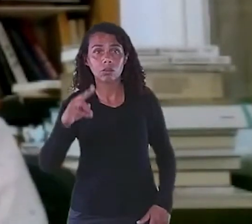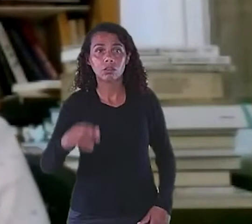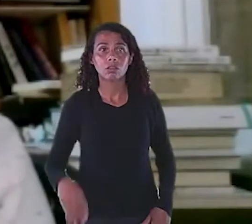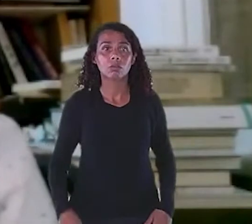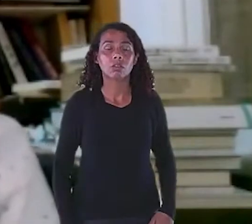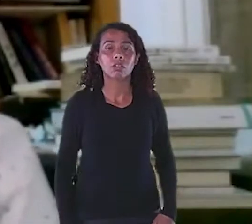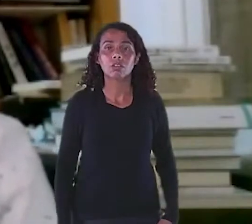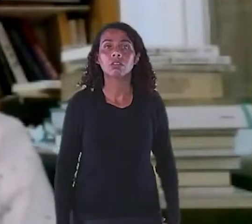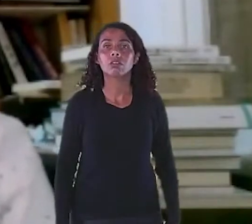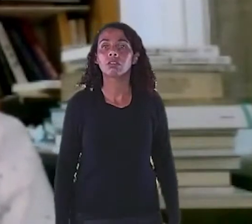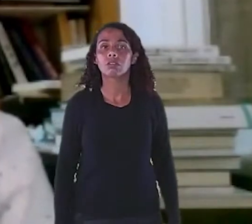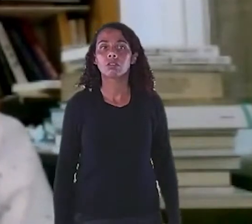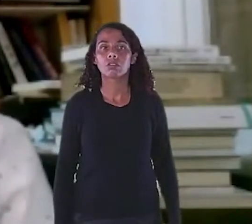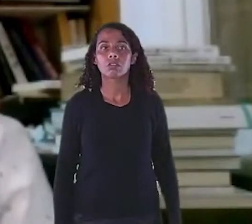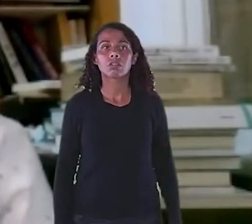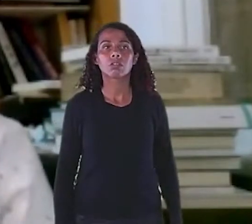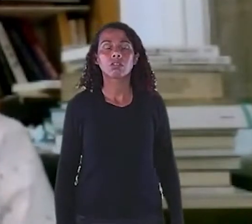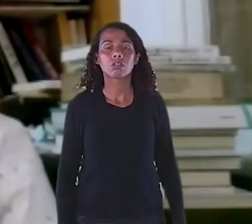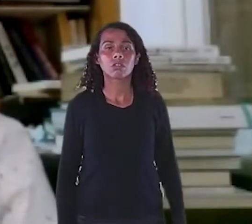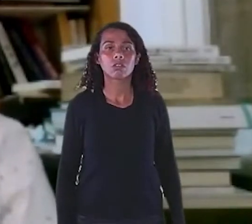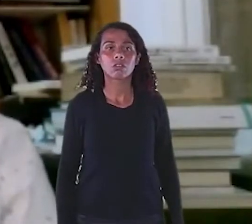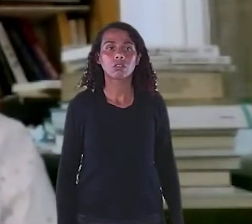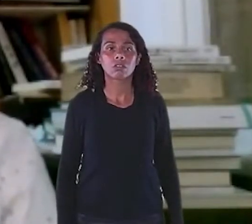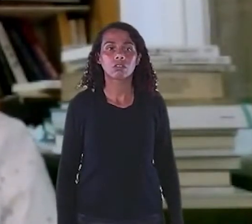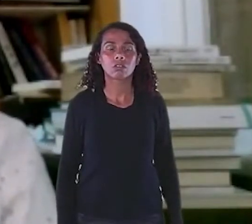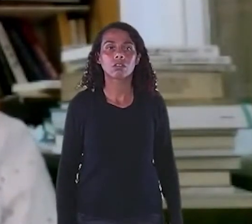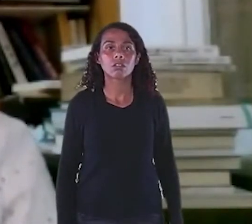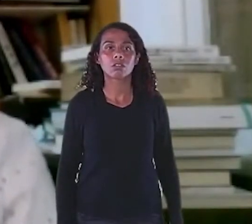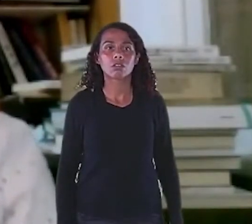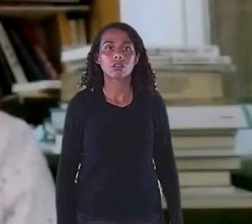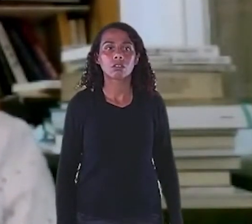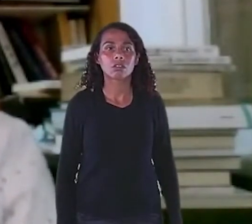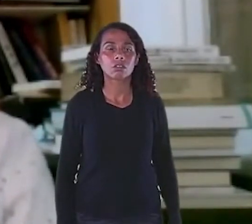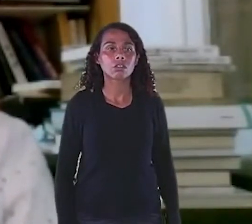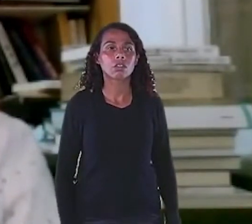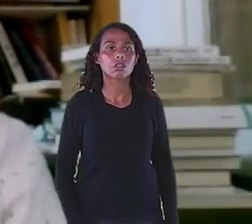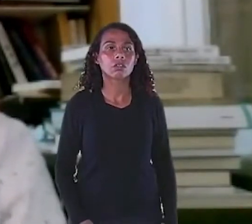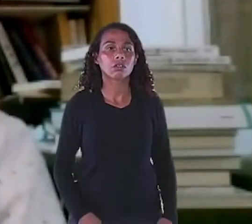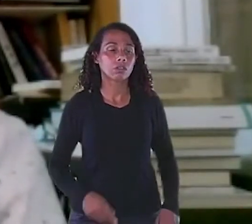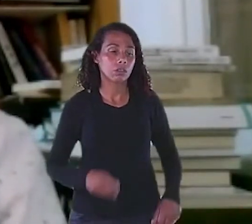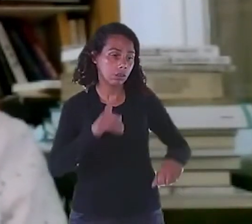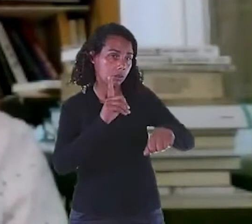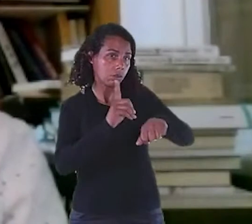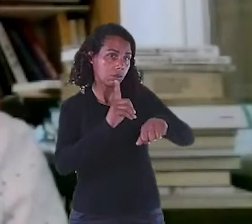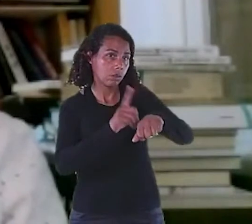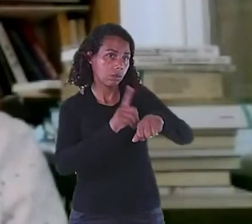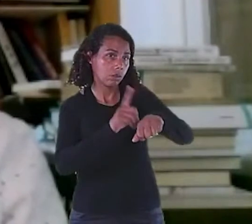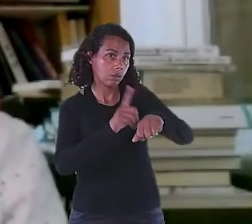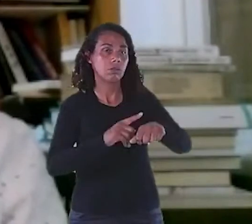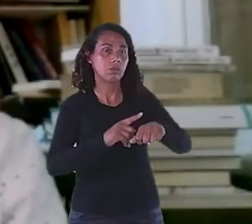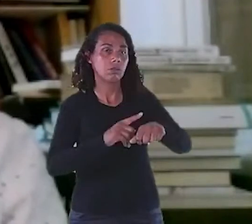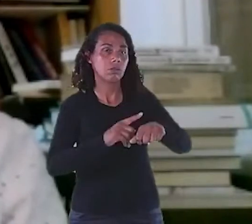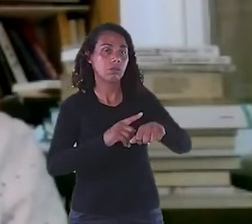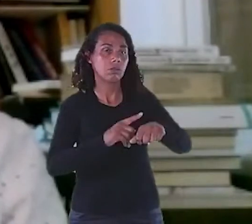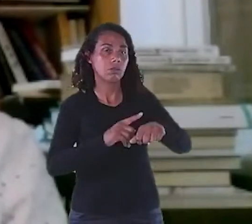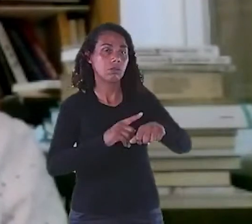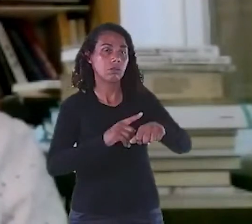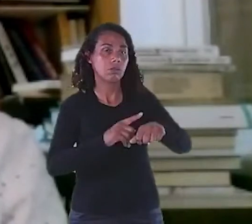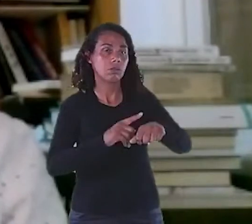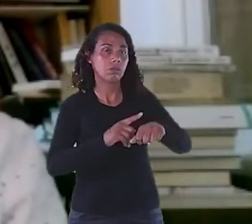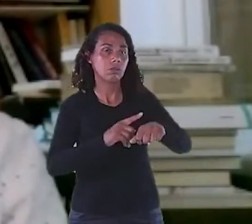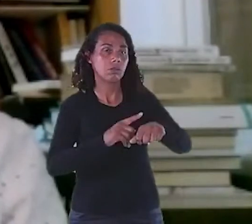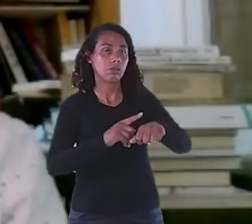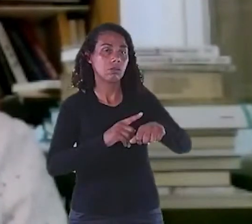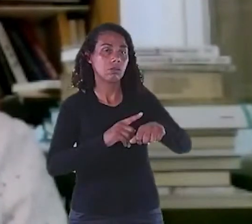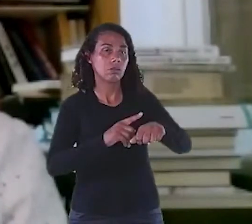entende? Não tinha uma coisa assim, como você vê hoje. Então, a Belo Horizonte de hoje, ela não